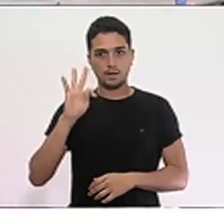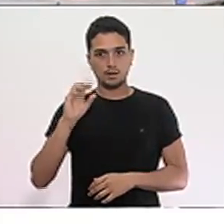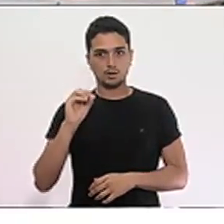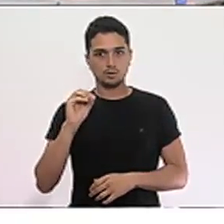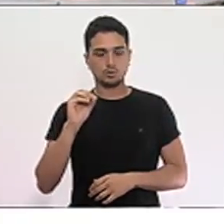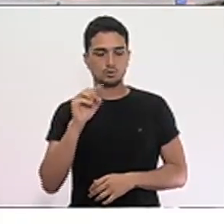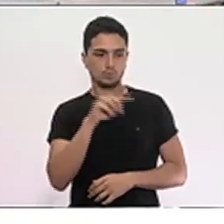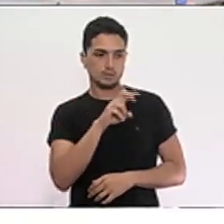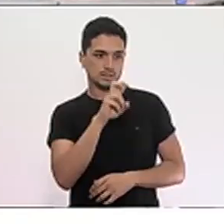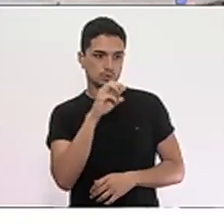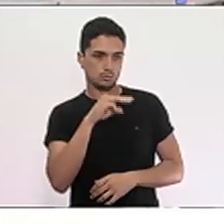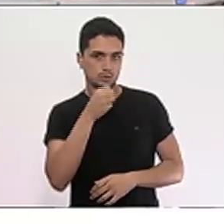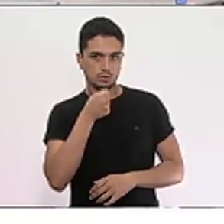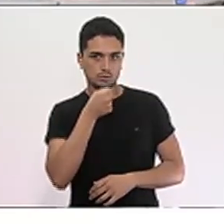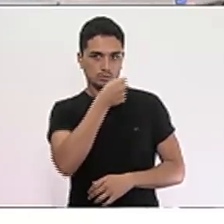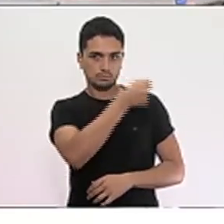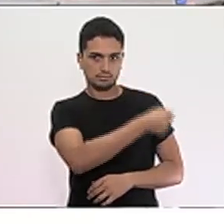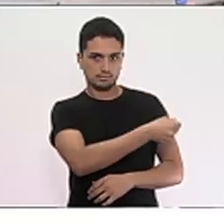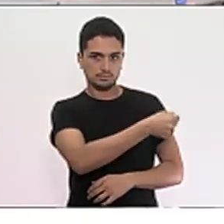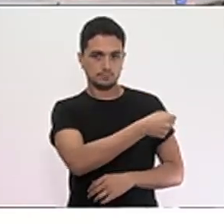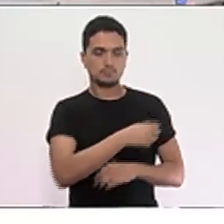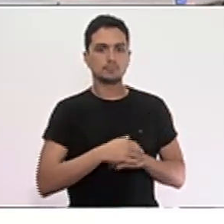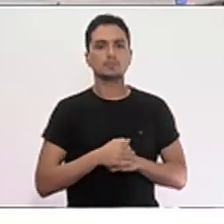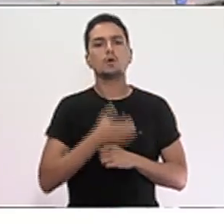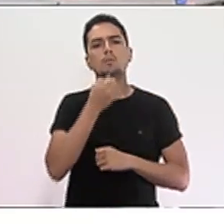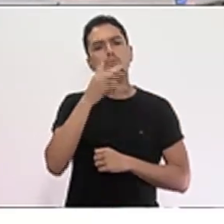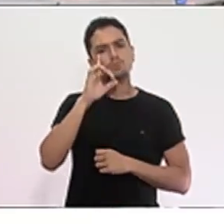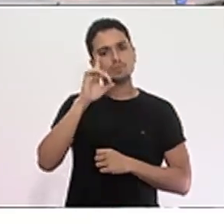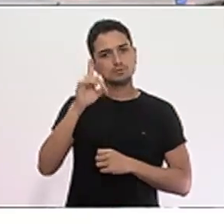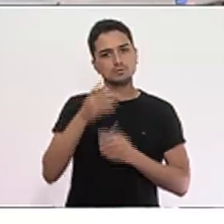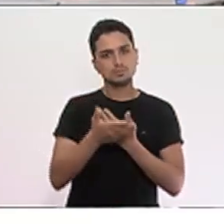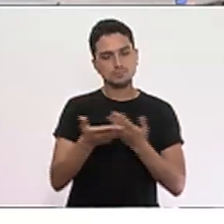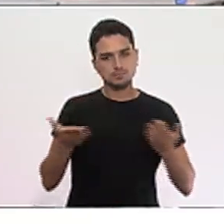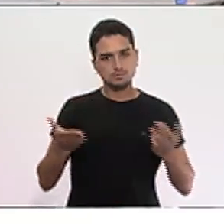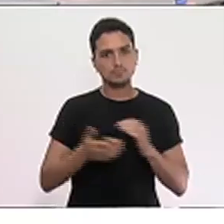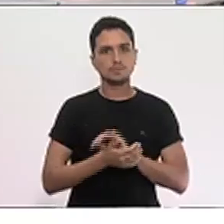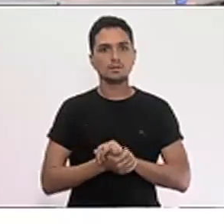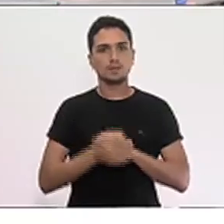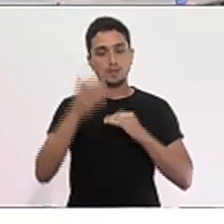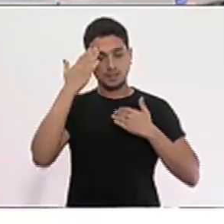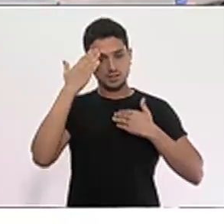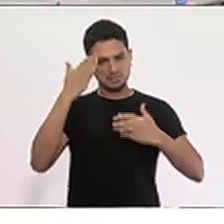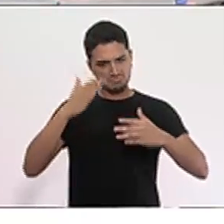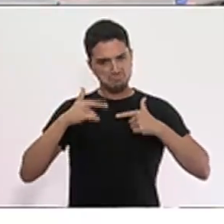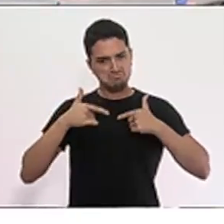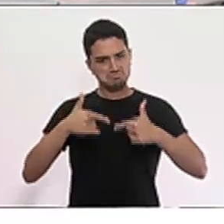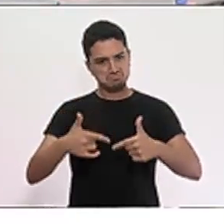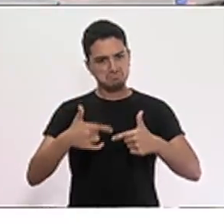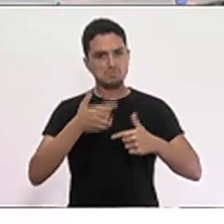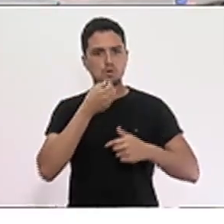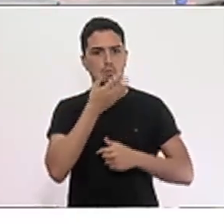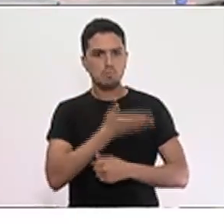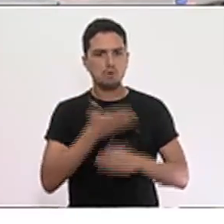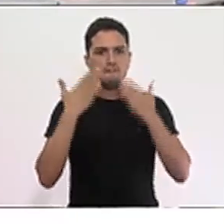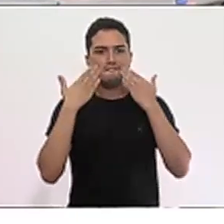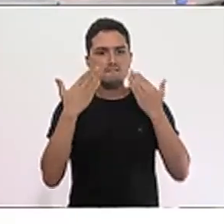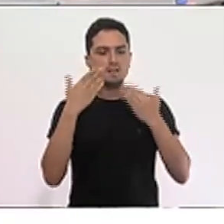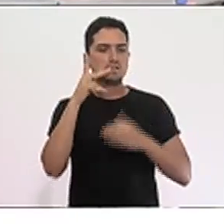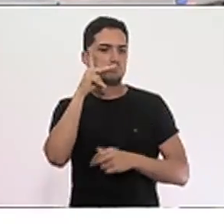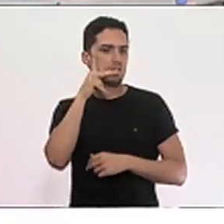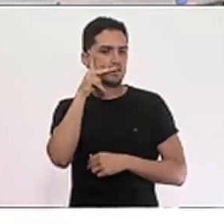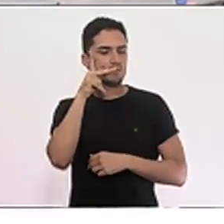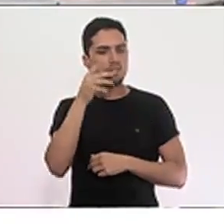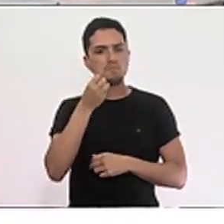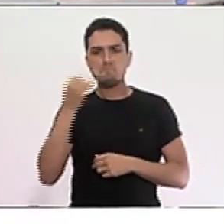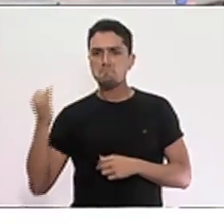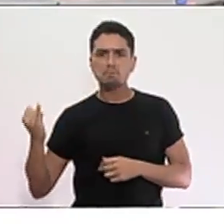minutos. Primeiramente, aí, bom dia. Agradecer a atitude dessa frente parlamentar, que é de suma